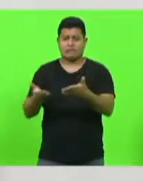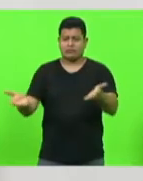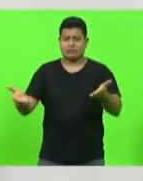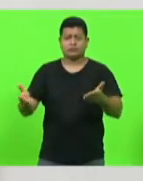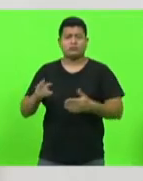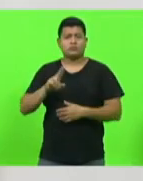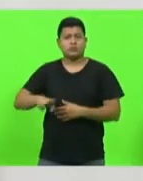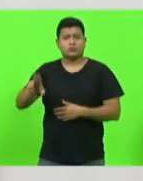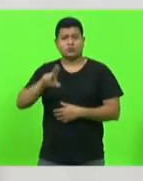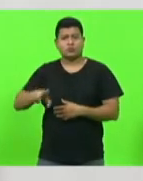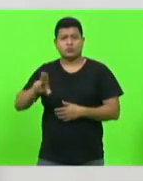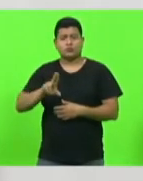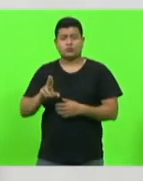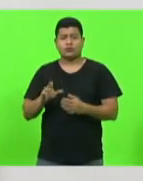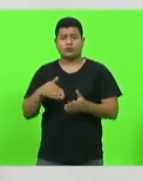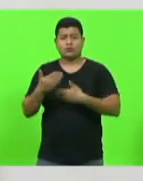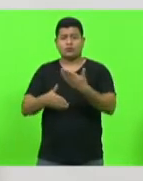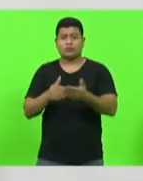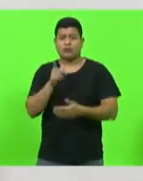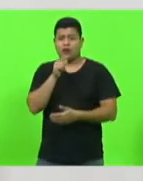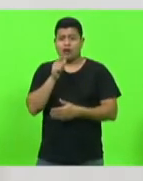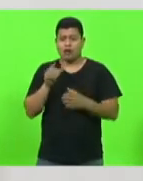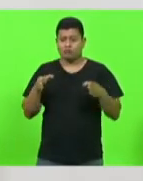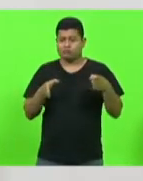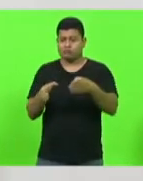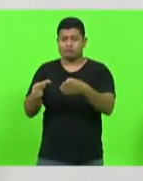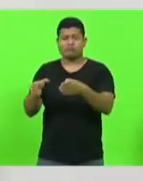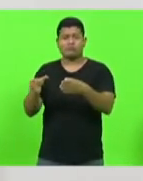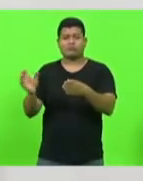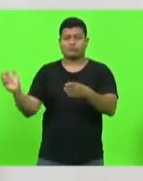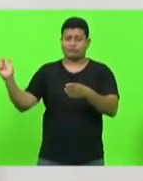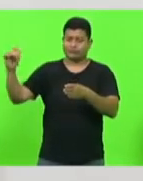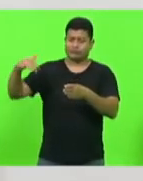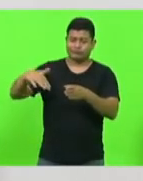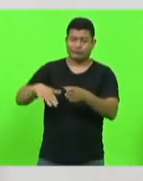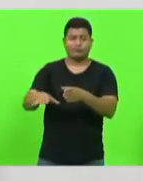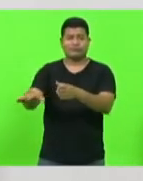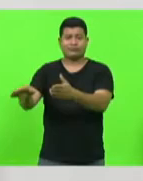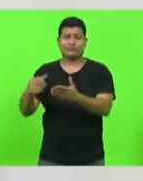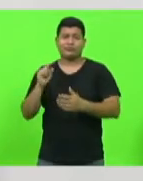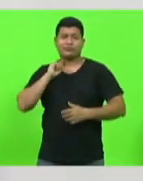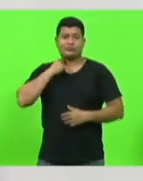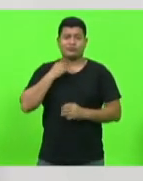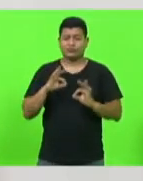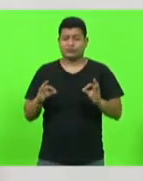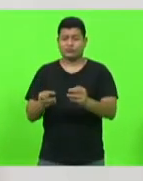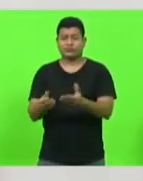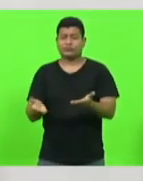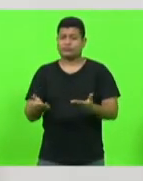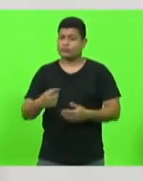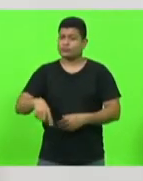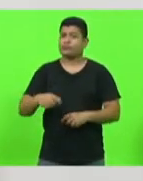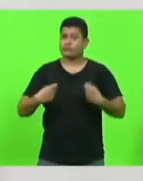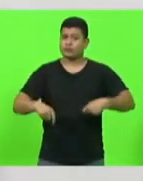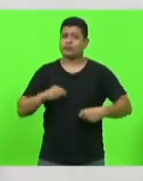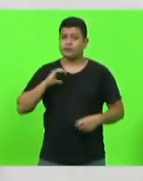ter a ousadia e a coragem de fazermos os enfrentamentos. Além dos recursos